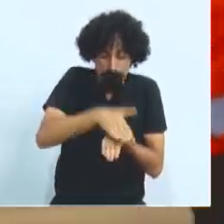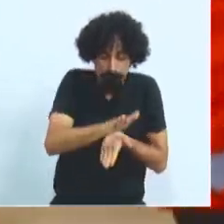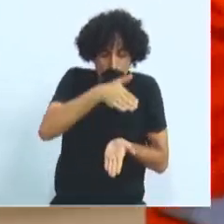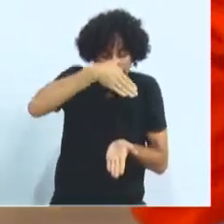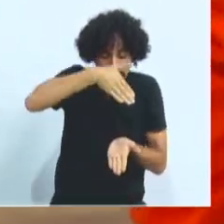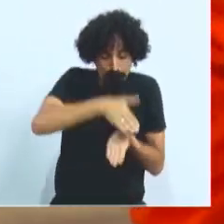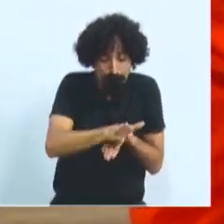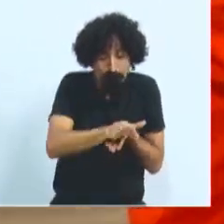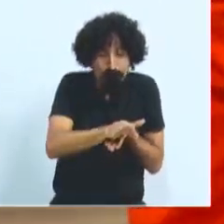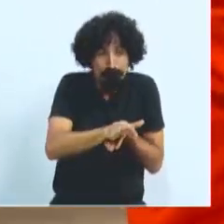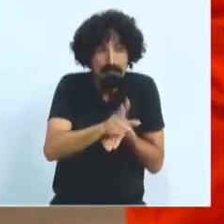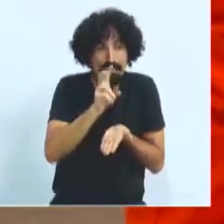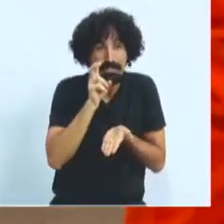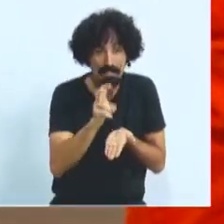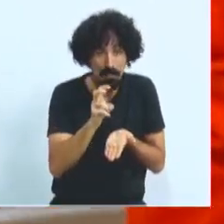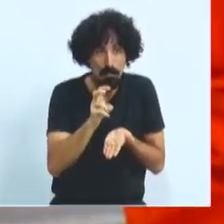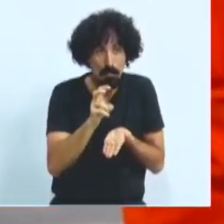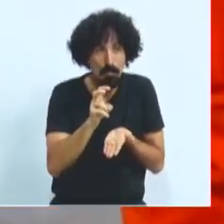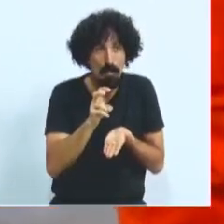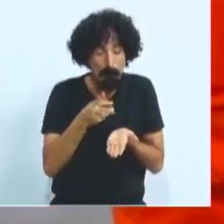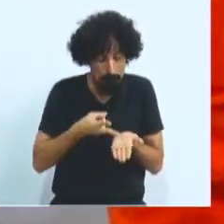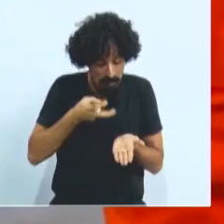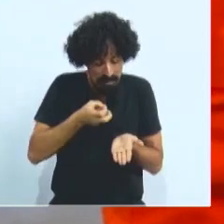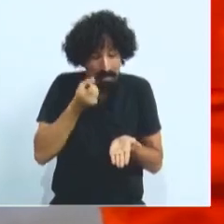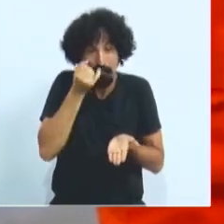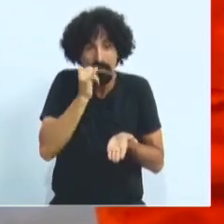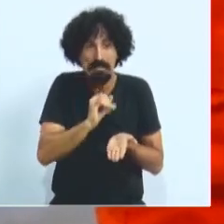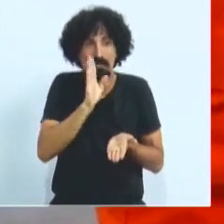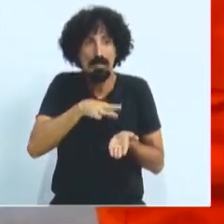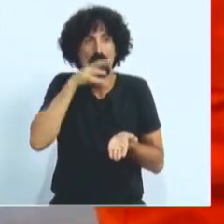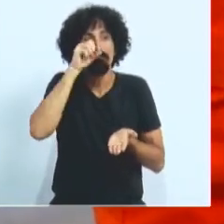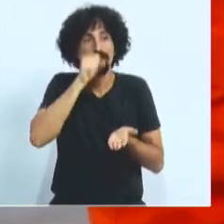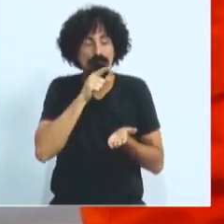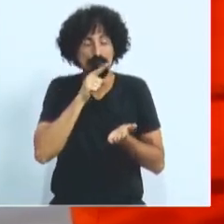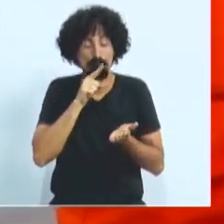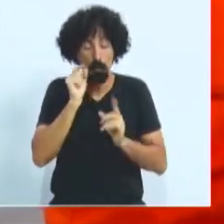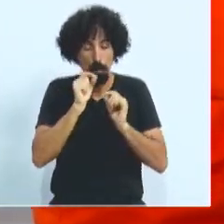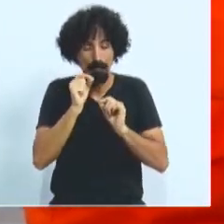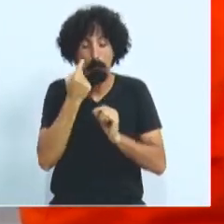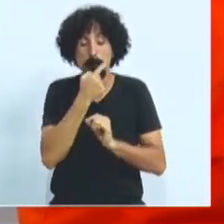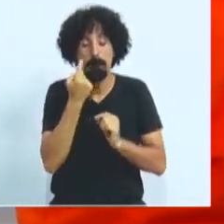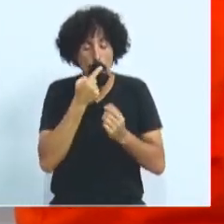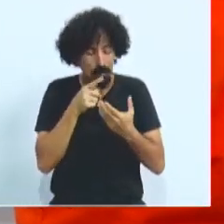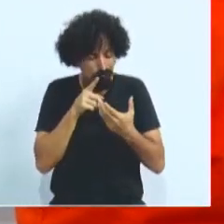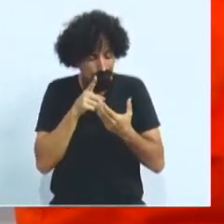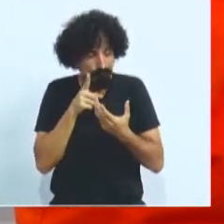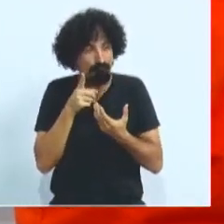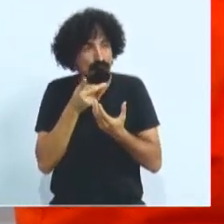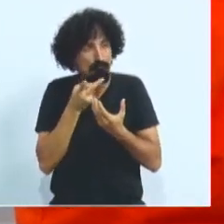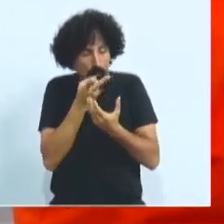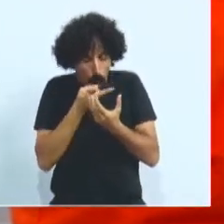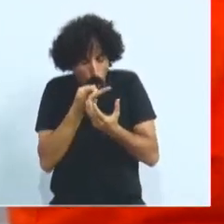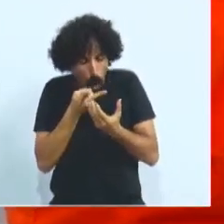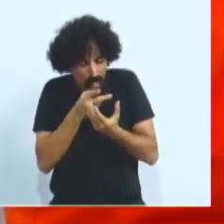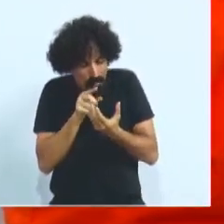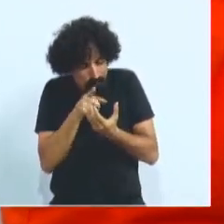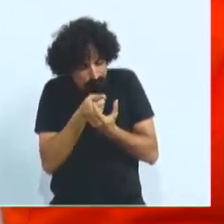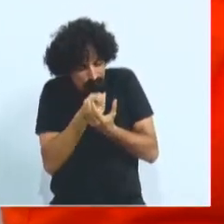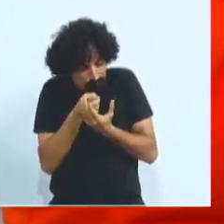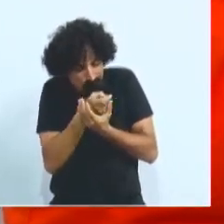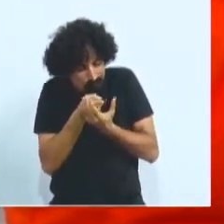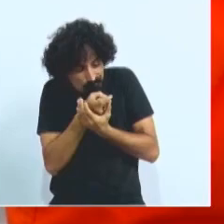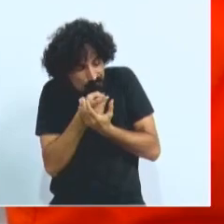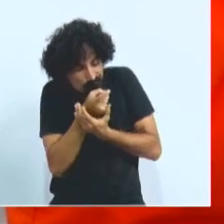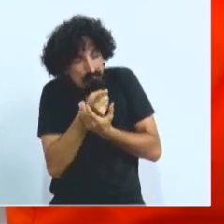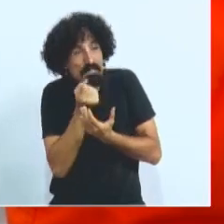saiu, faz uma varredura com o dedo mínimo na criança. Eu posso tentar tirar com o dedo? Isso, pode tentar tirar com o dedo.